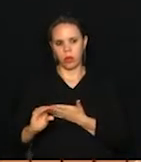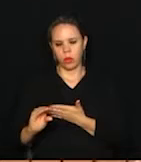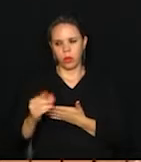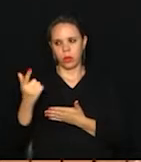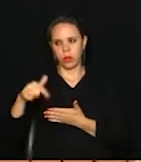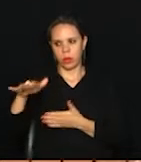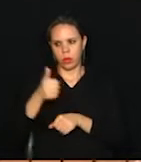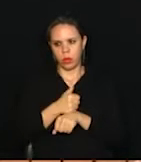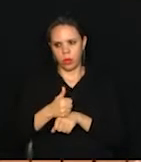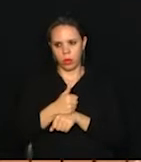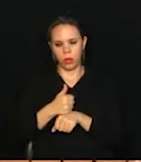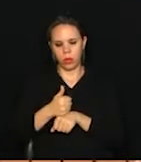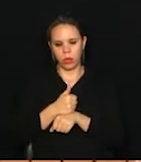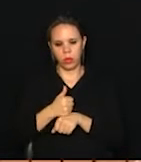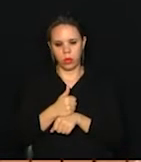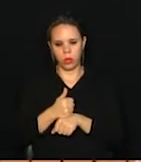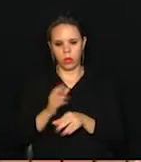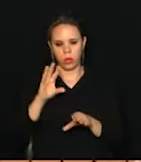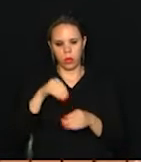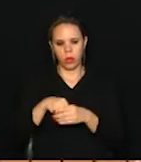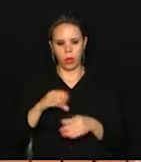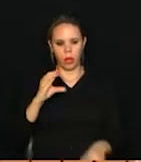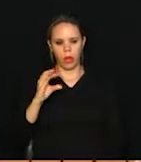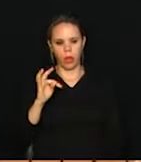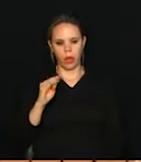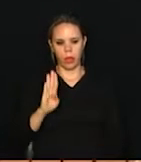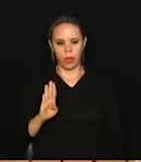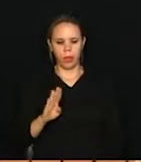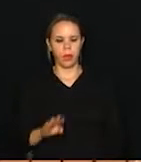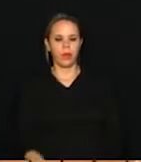outras áreas, além dessas previstas no CTB.